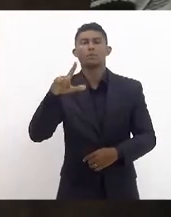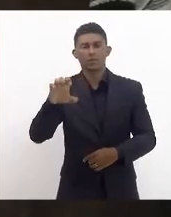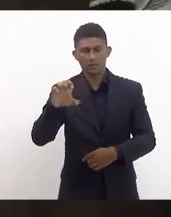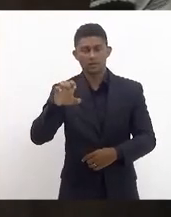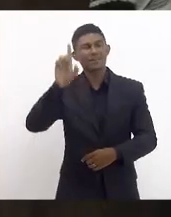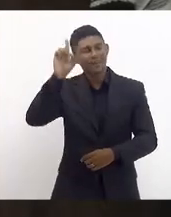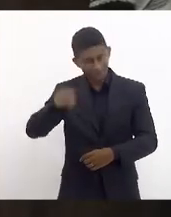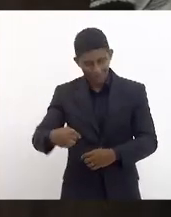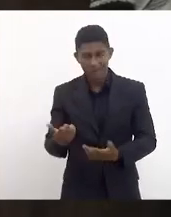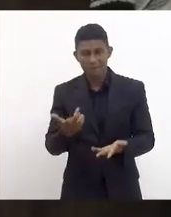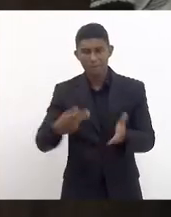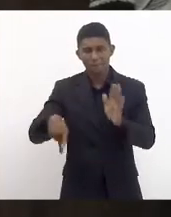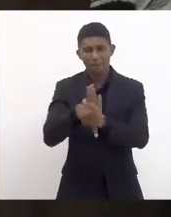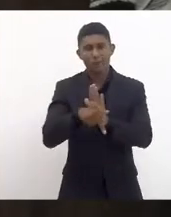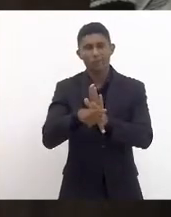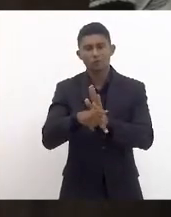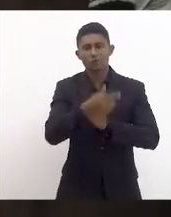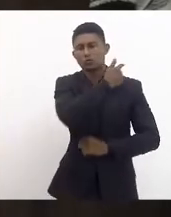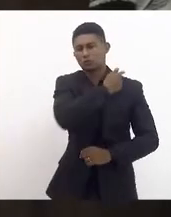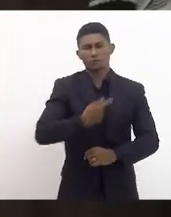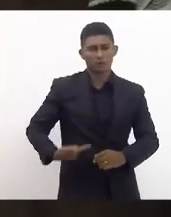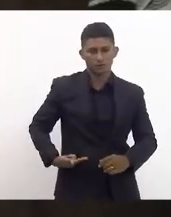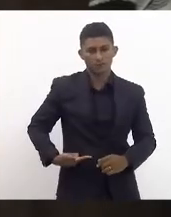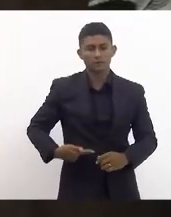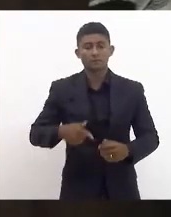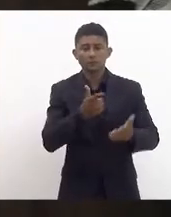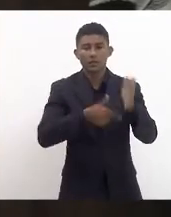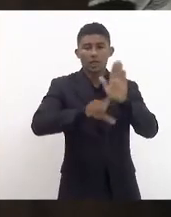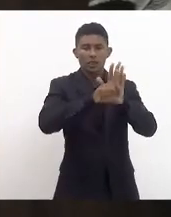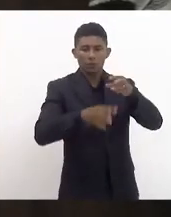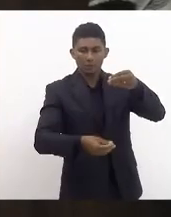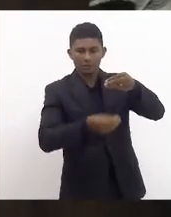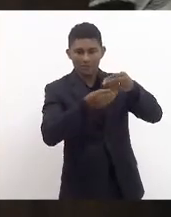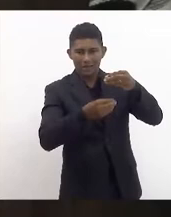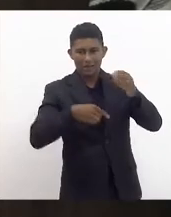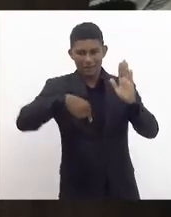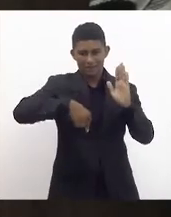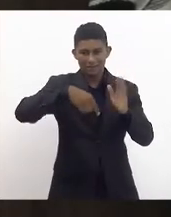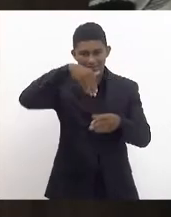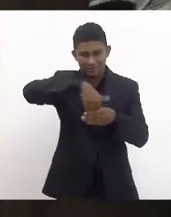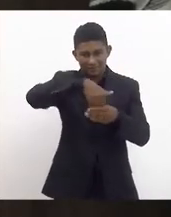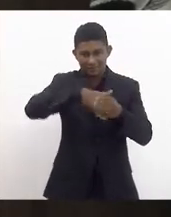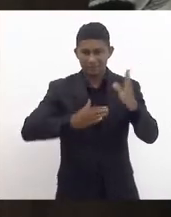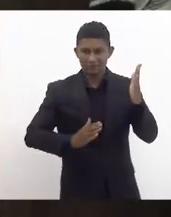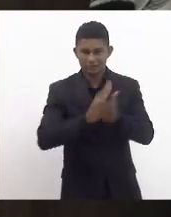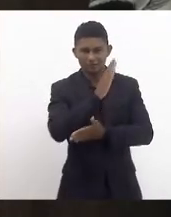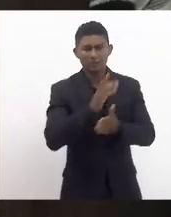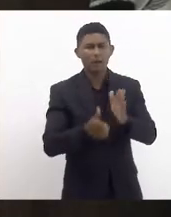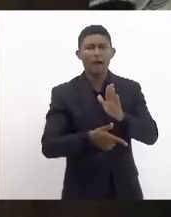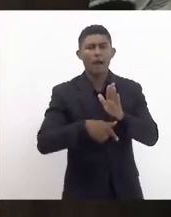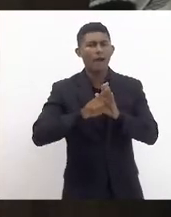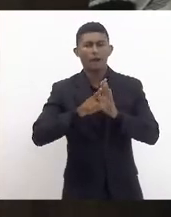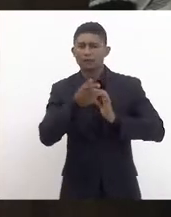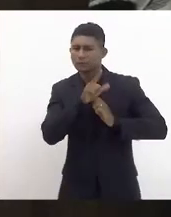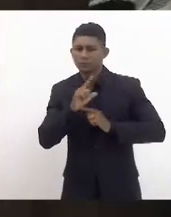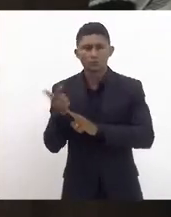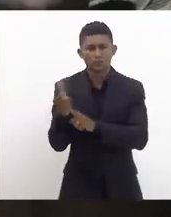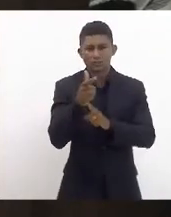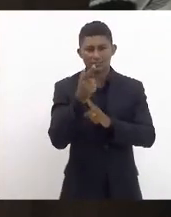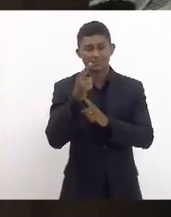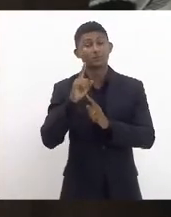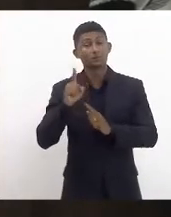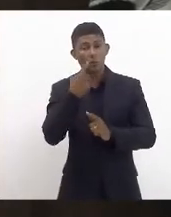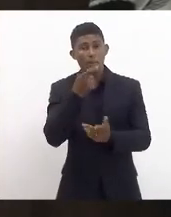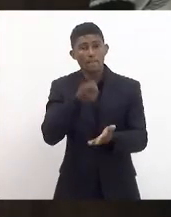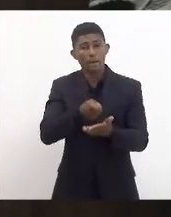governança metropolitana, criado por lei complementar votada nesta casa. Isso não existia. Nós temos cobrado, inclusive, até na